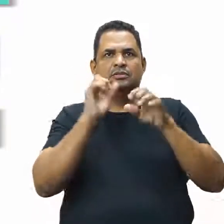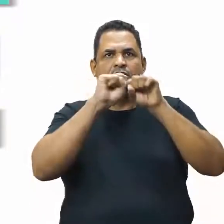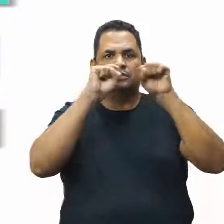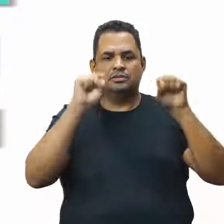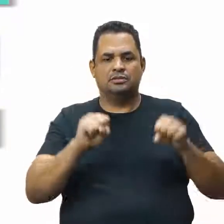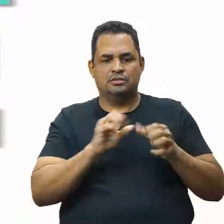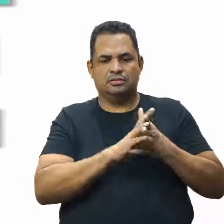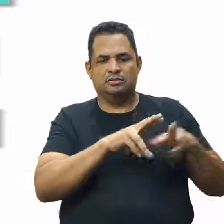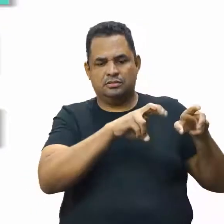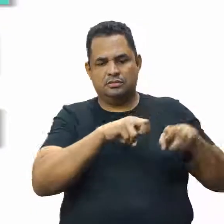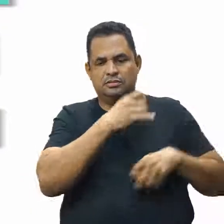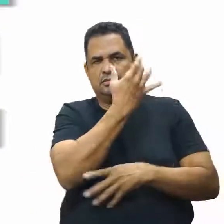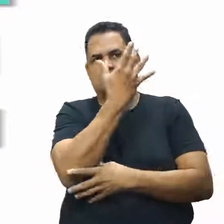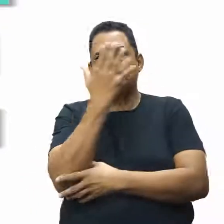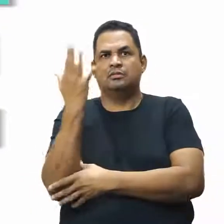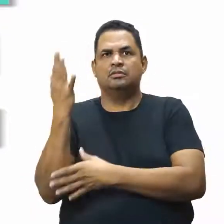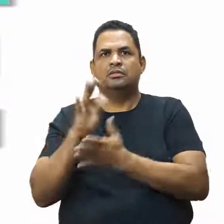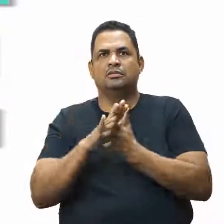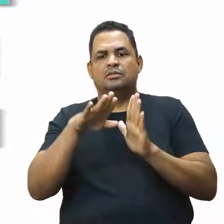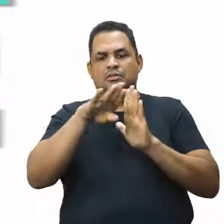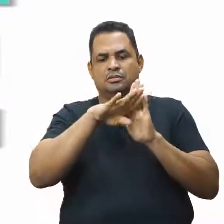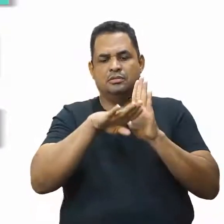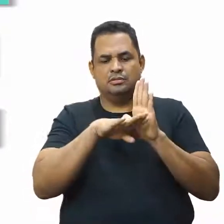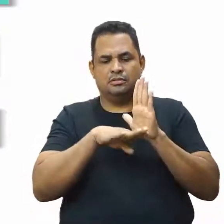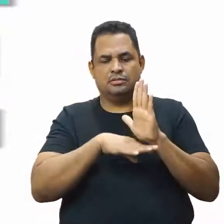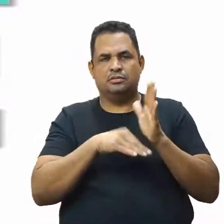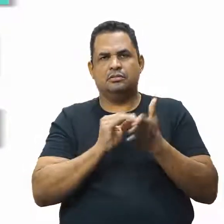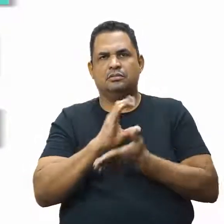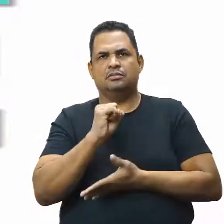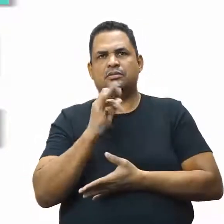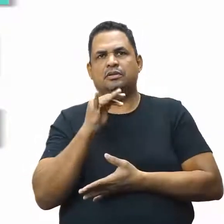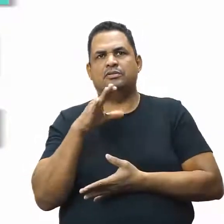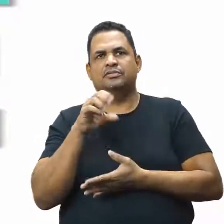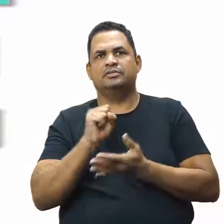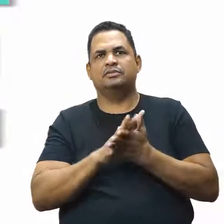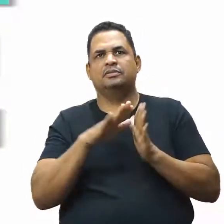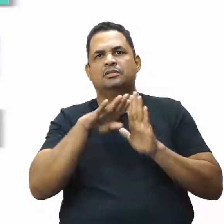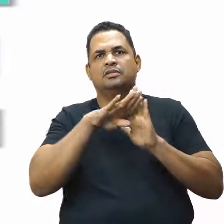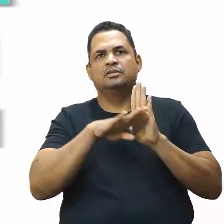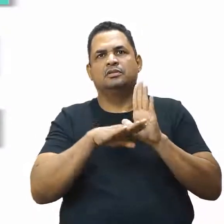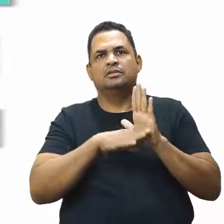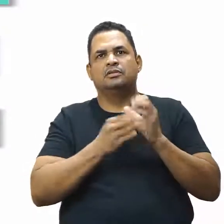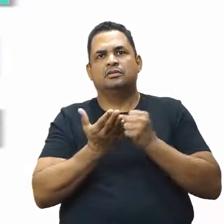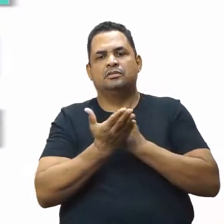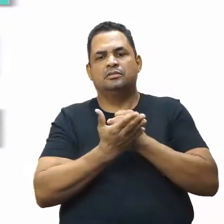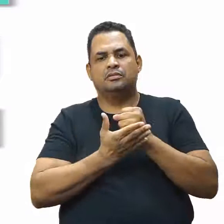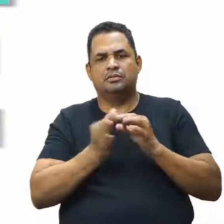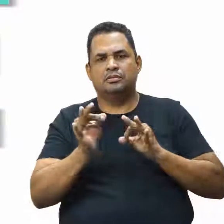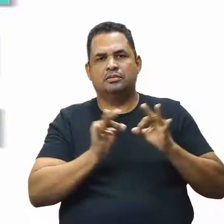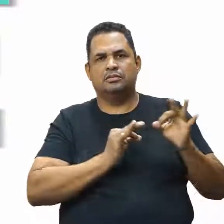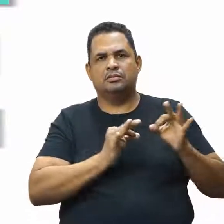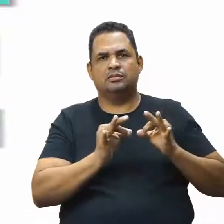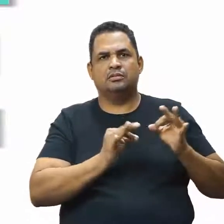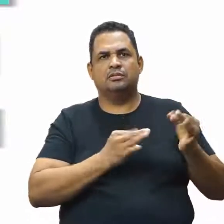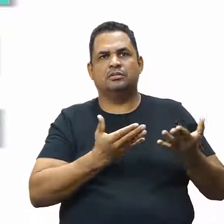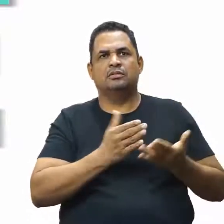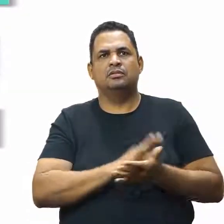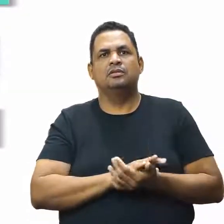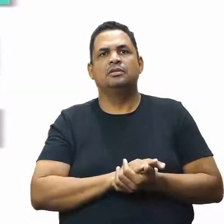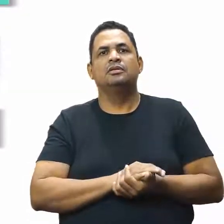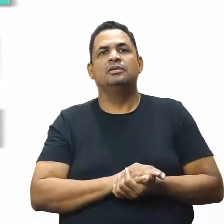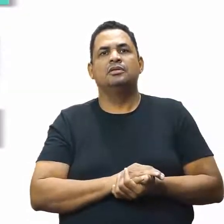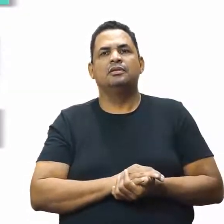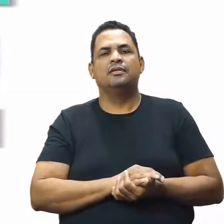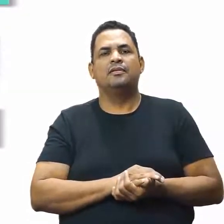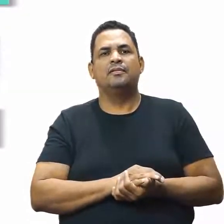Sistemas agroflorestais, classificação dos SAFs, classificação com base no arranjo